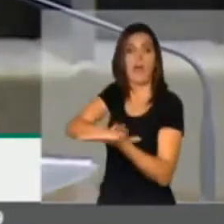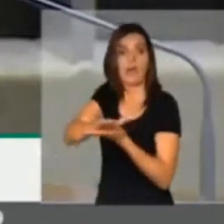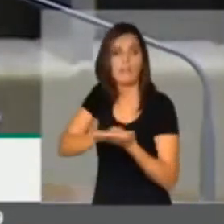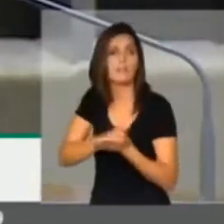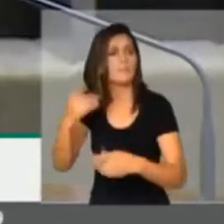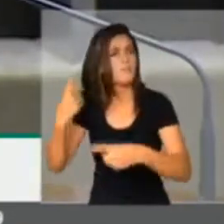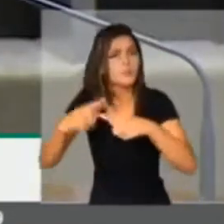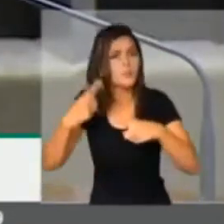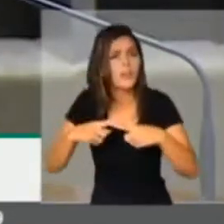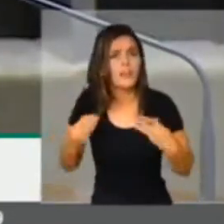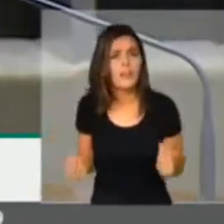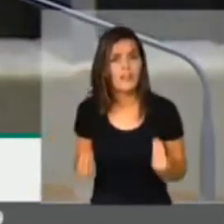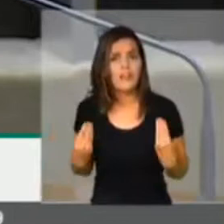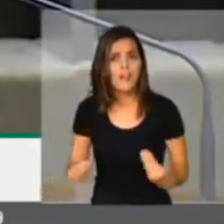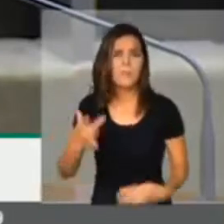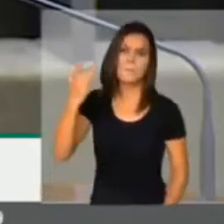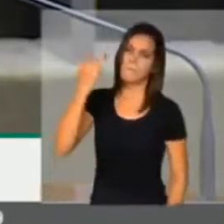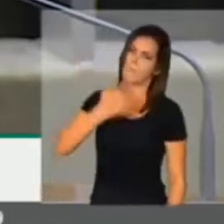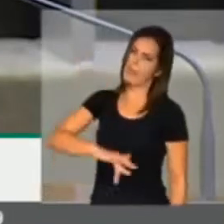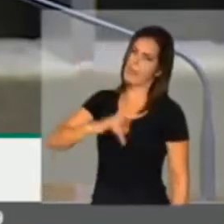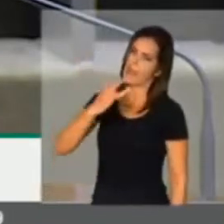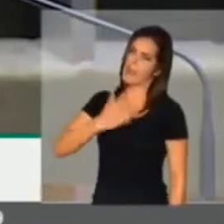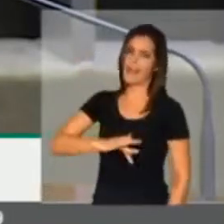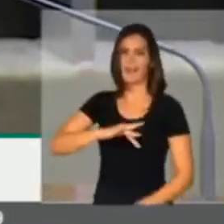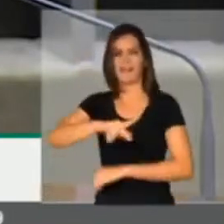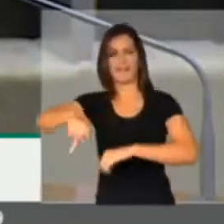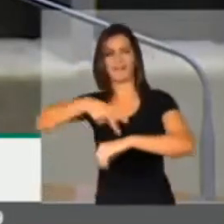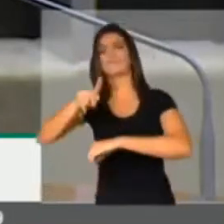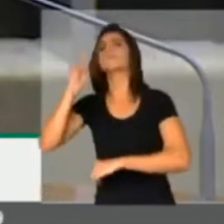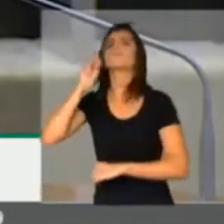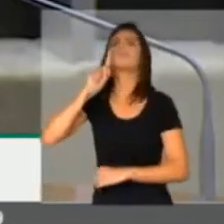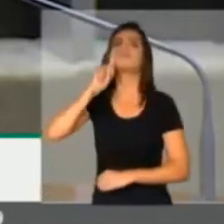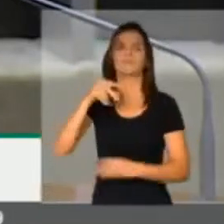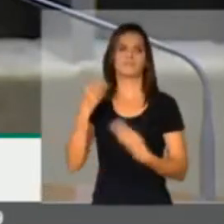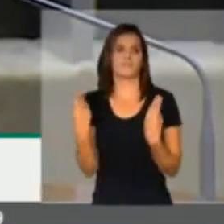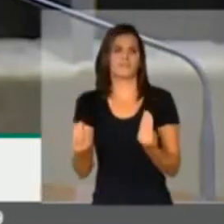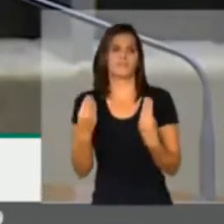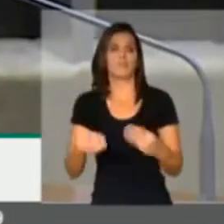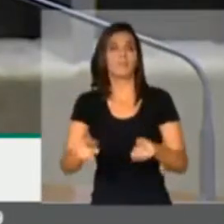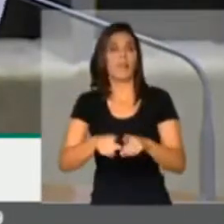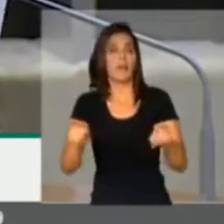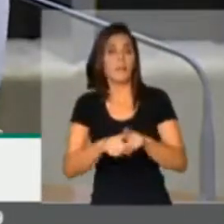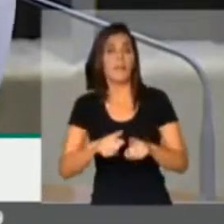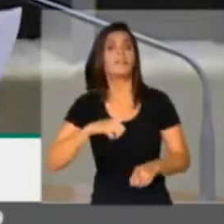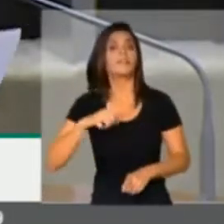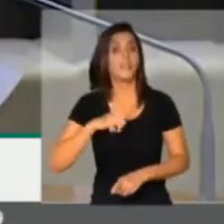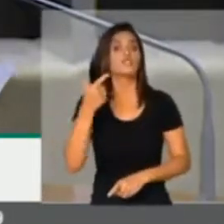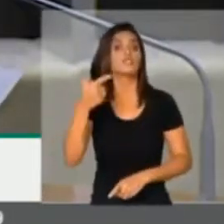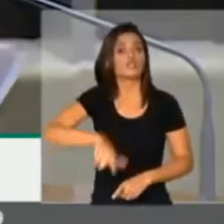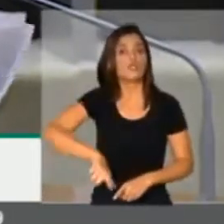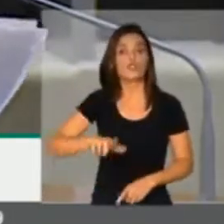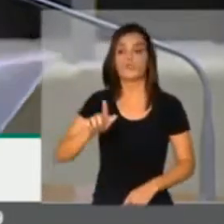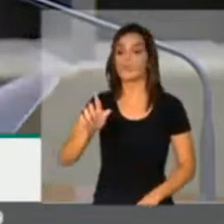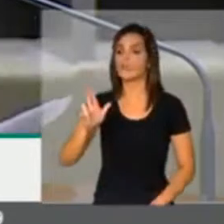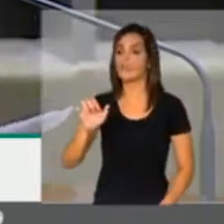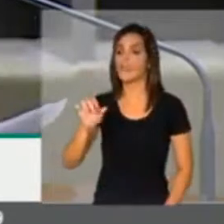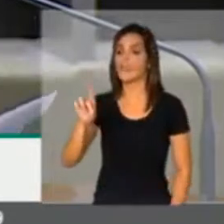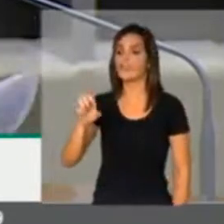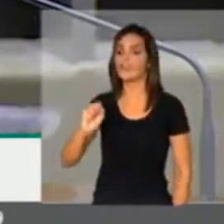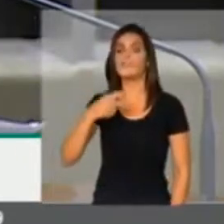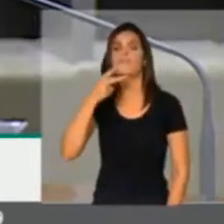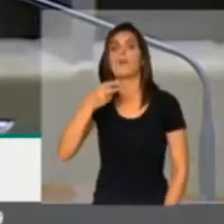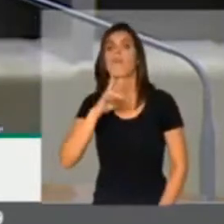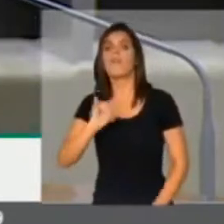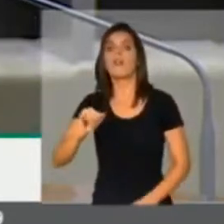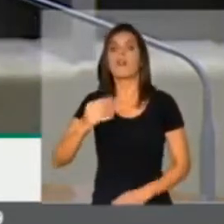que isso? Por pena dos americanos? Mas não para aí as barbaridades. Agora o Paulo Guedes que vai vender o pré-sal